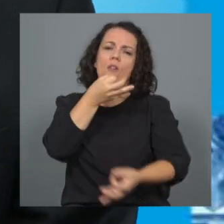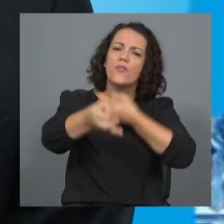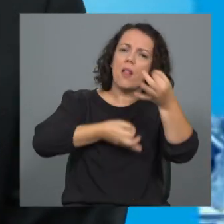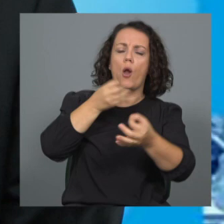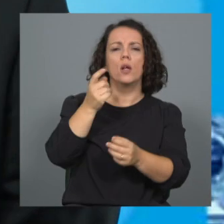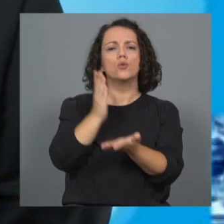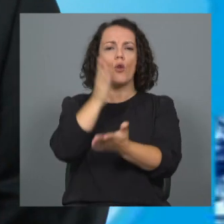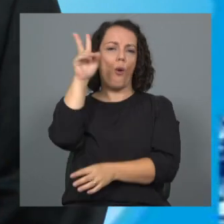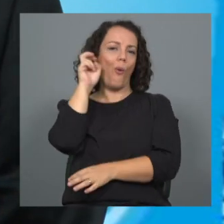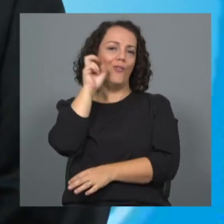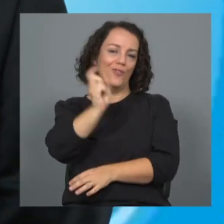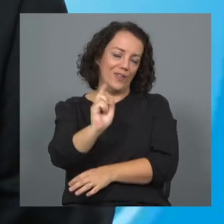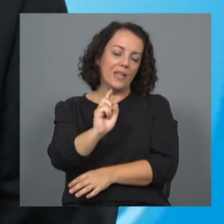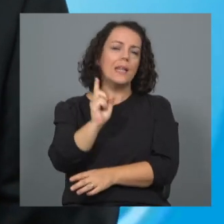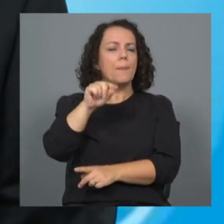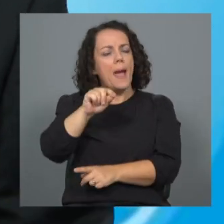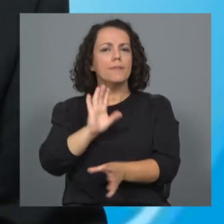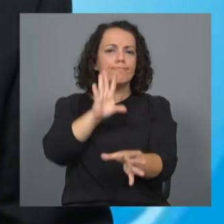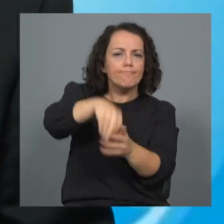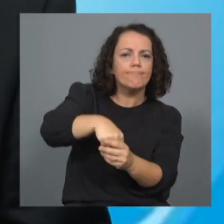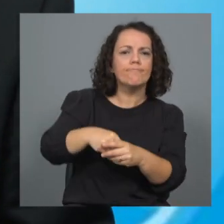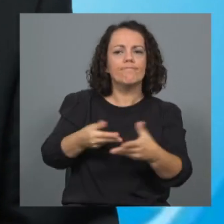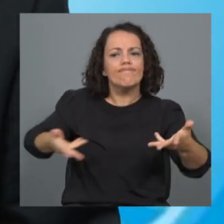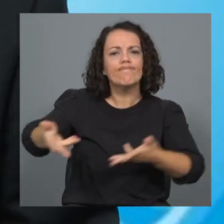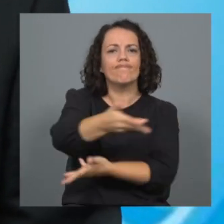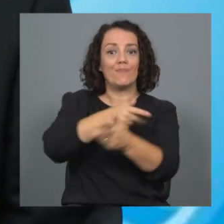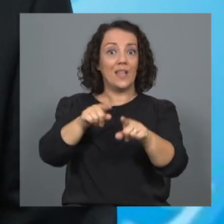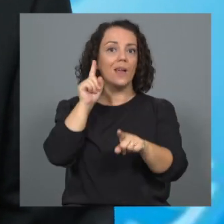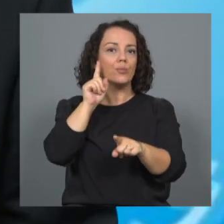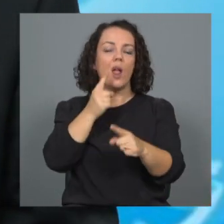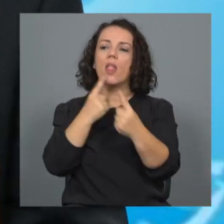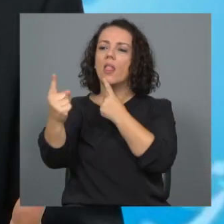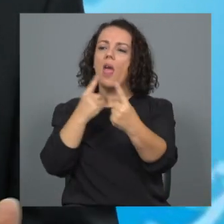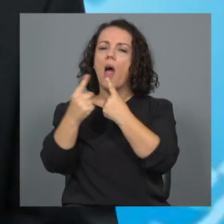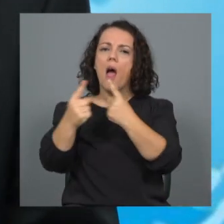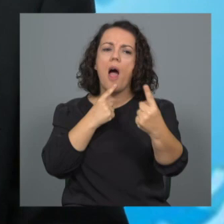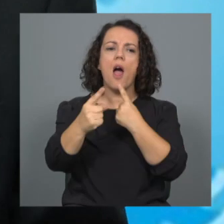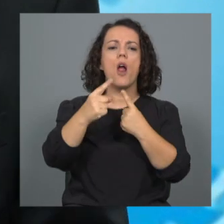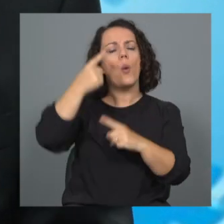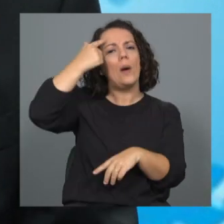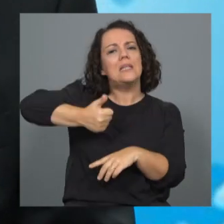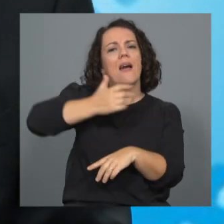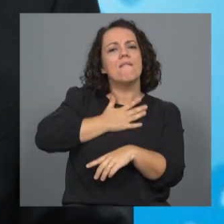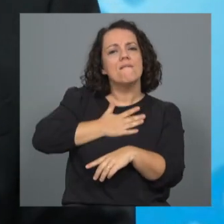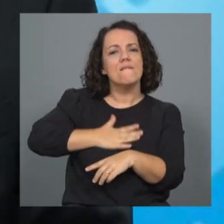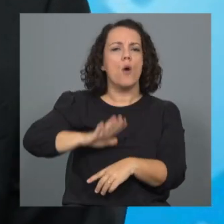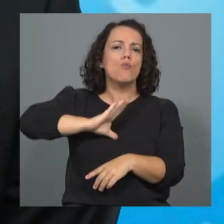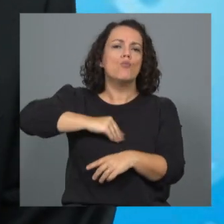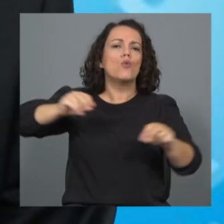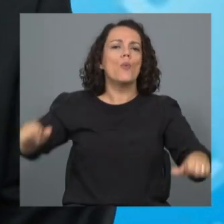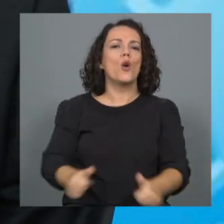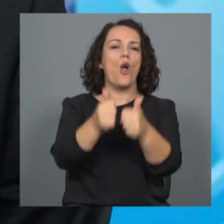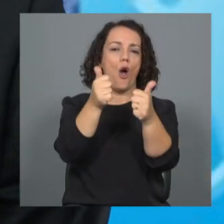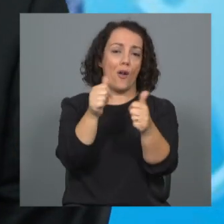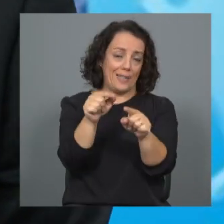só ouvir, porque, de facto, é deste diálogo de gente apostada em criar um mundo melhor que ele pode surgir, e, portanto, é daí